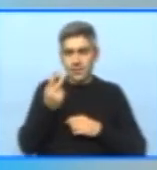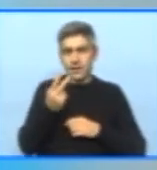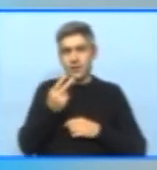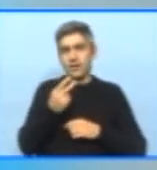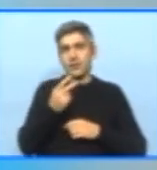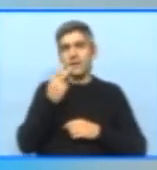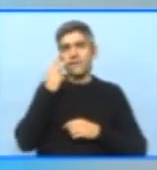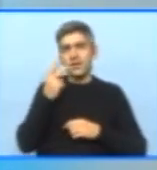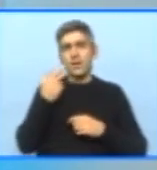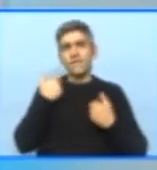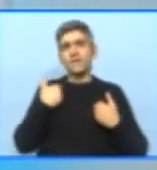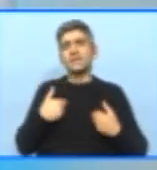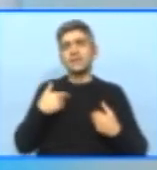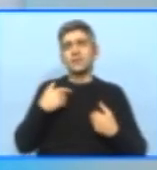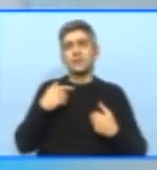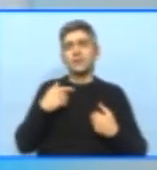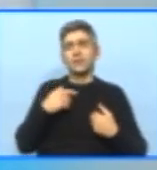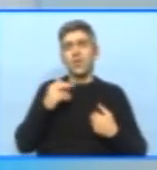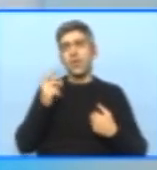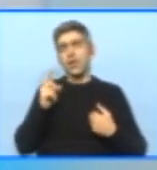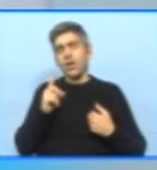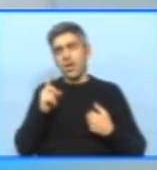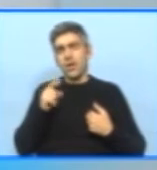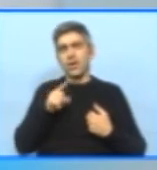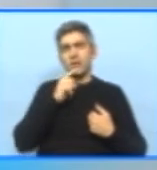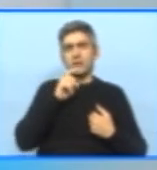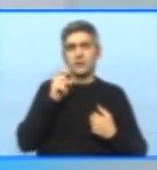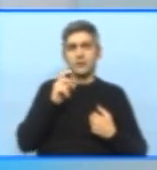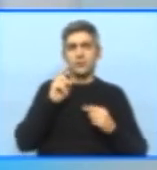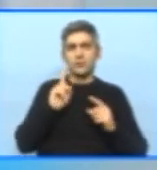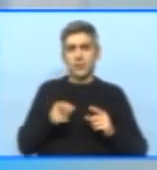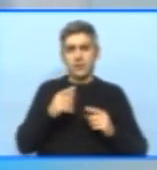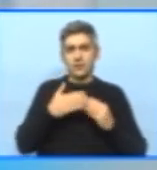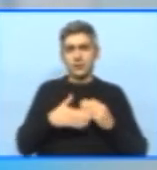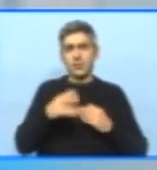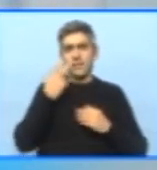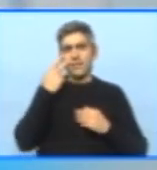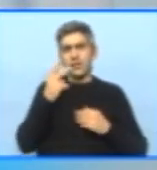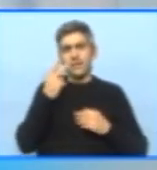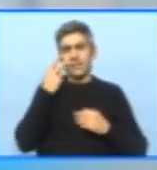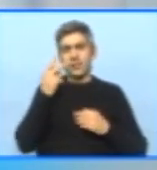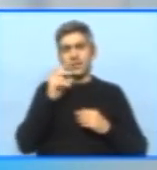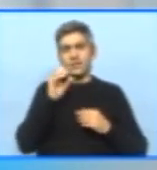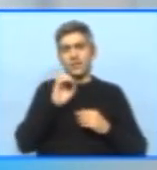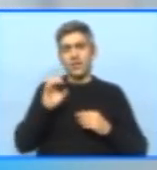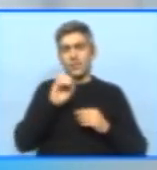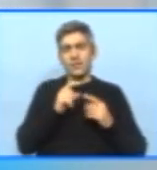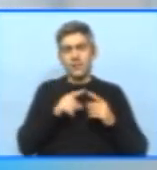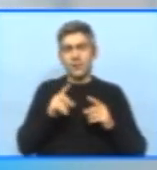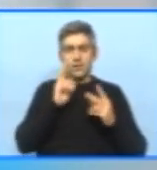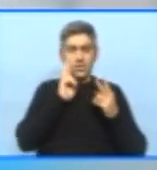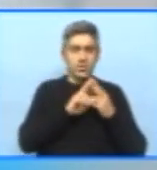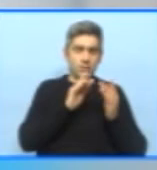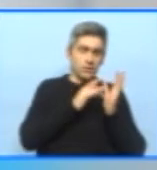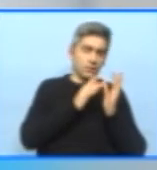descrever fisicamente ou não essa questão. Ele vai passar a ver a vida de maneira diferente depois daquele encontro com Jesus.